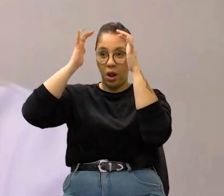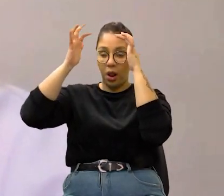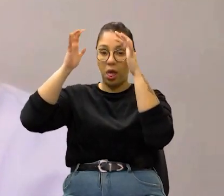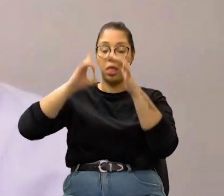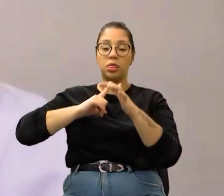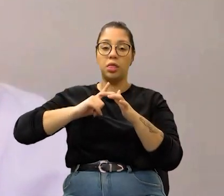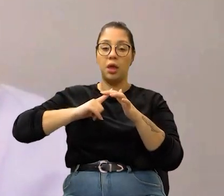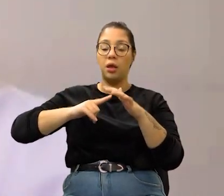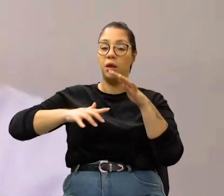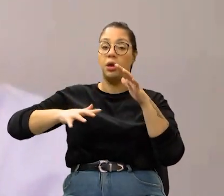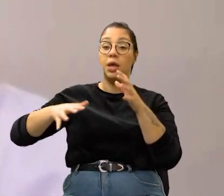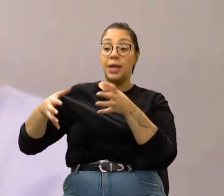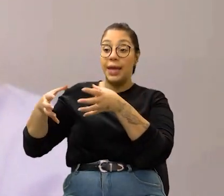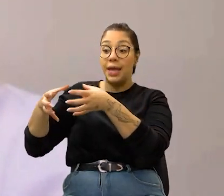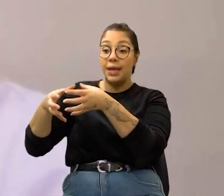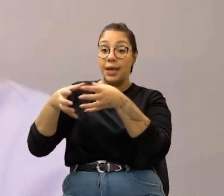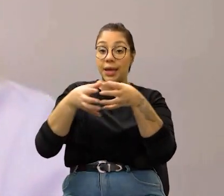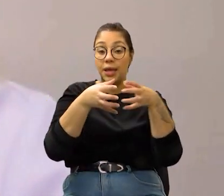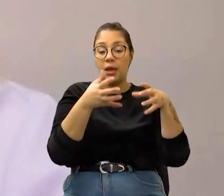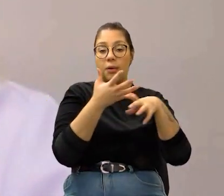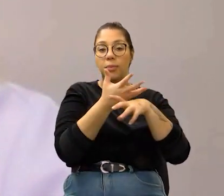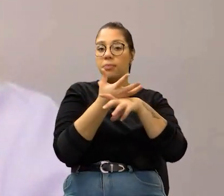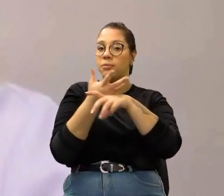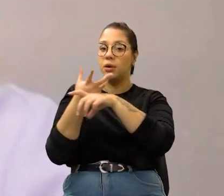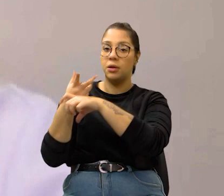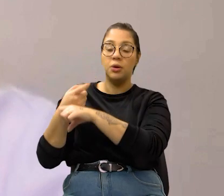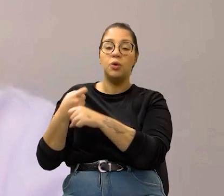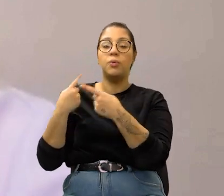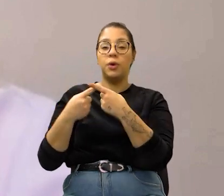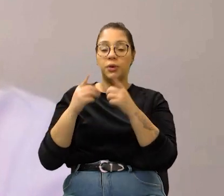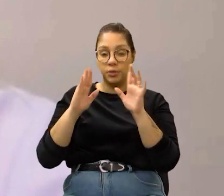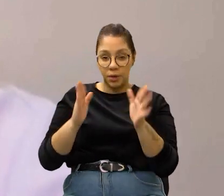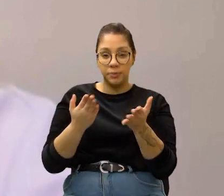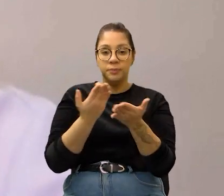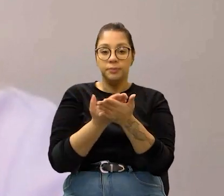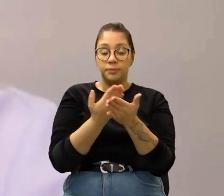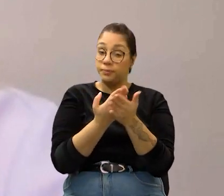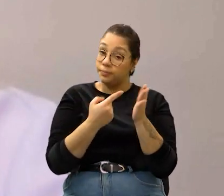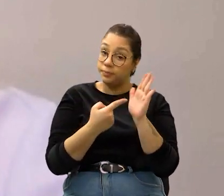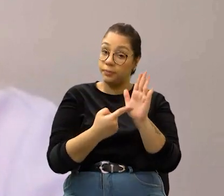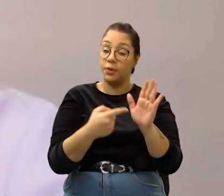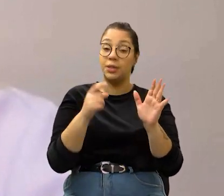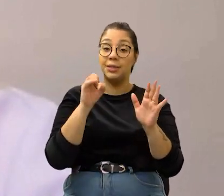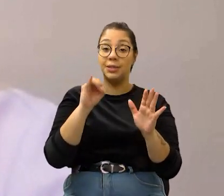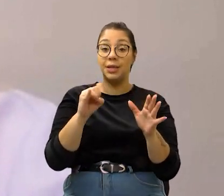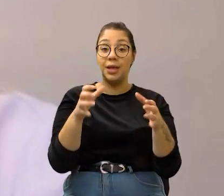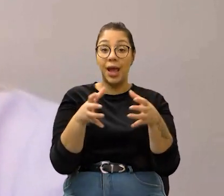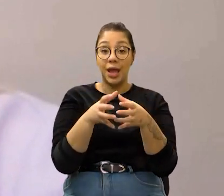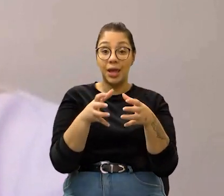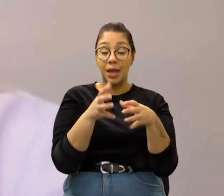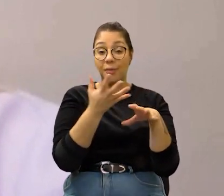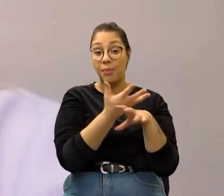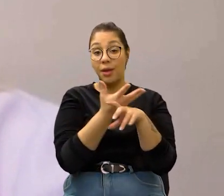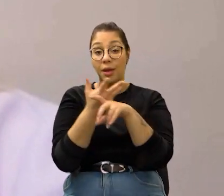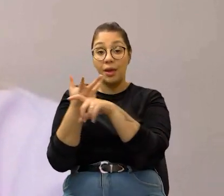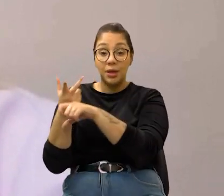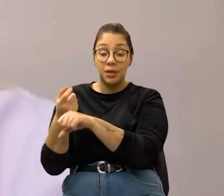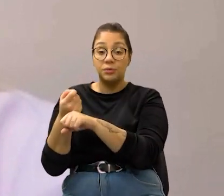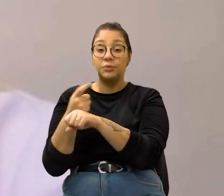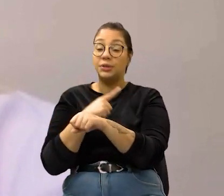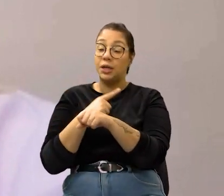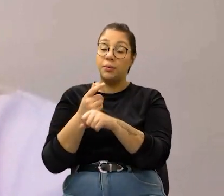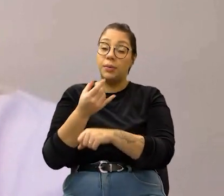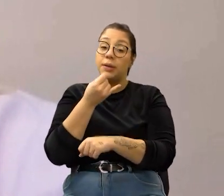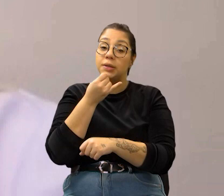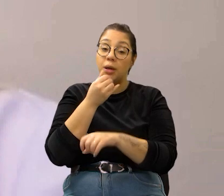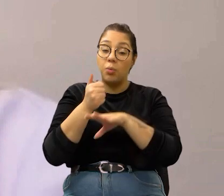gente começa por isso, porque é comprovado por meio de estudos que a equipe multidisciplinar, formada, por